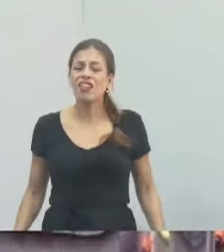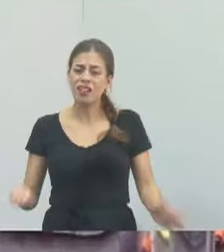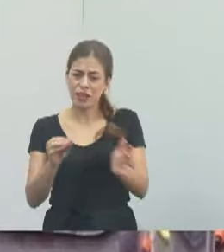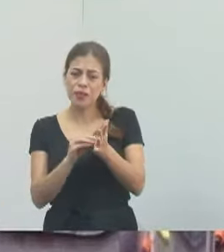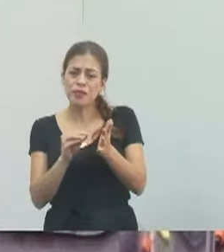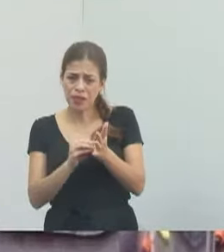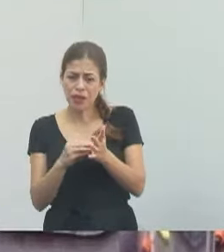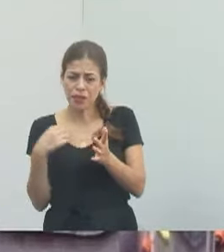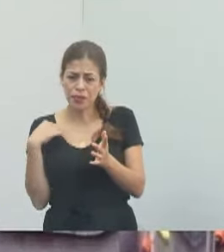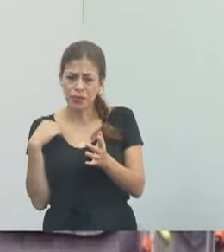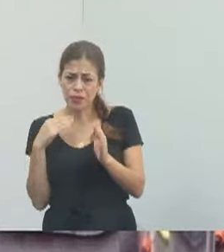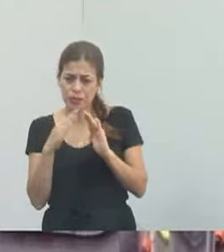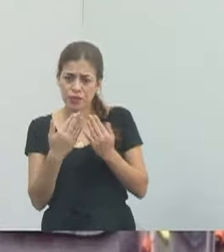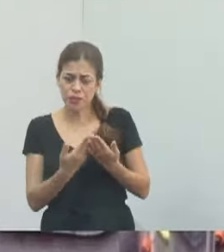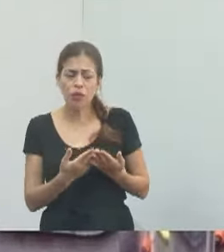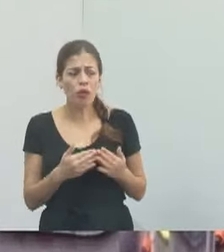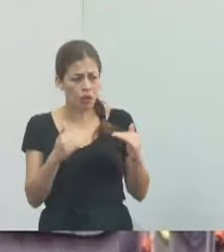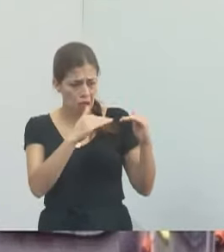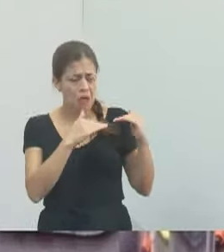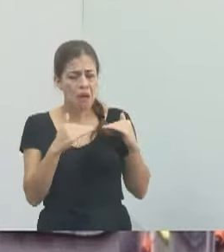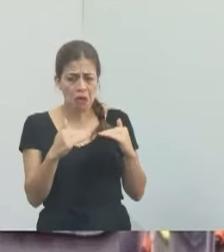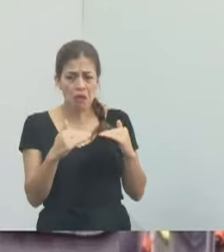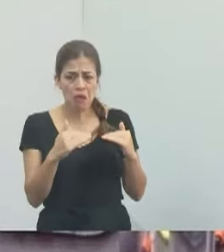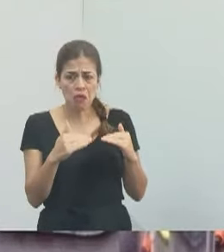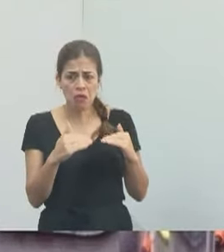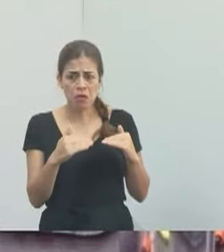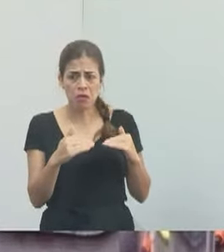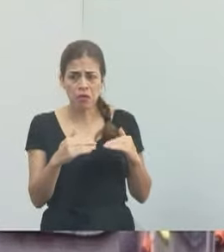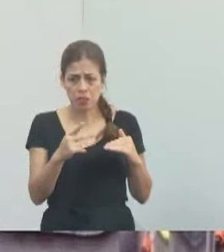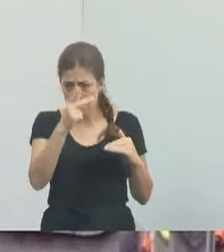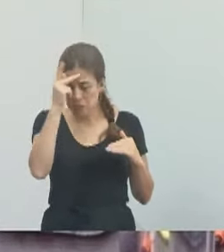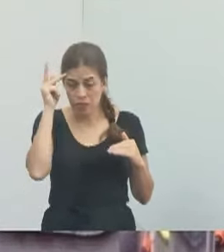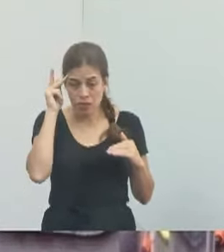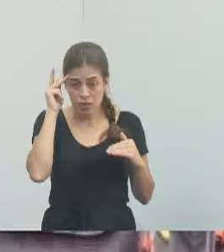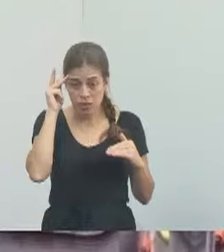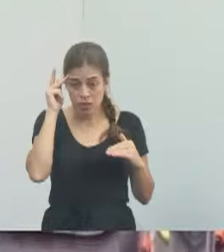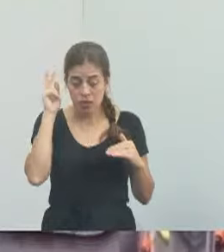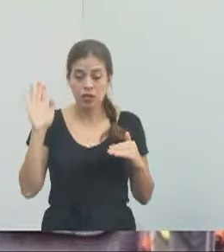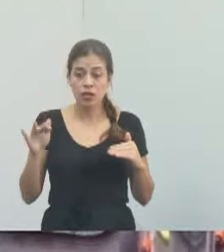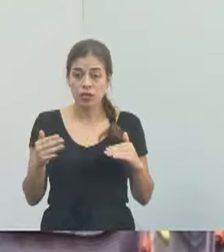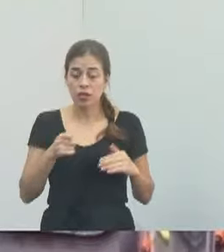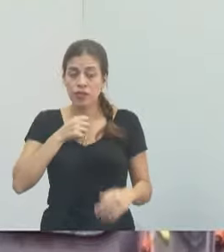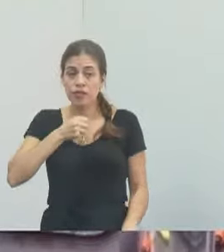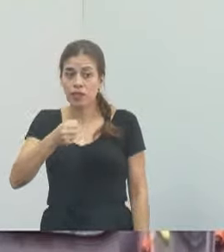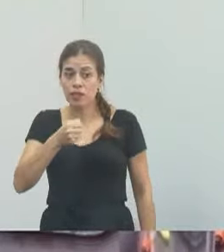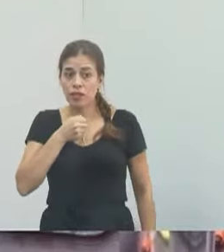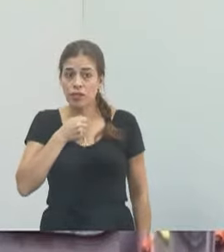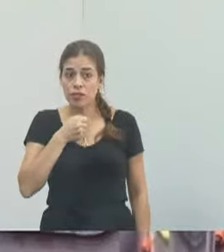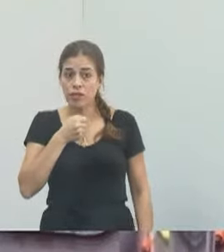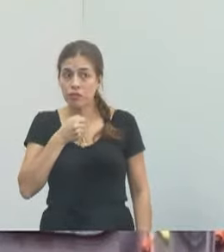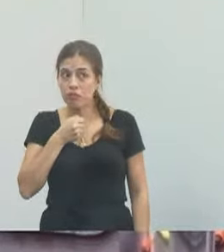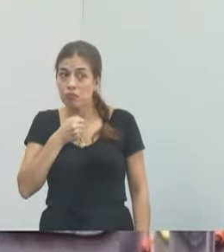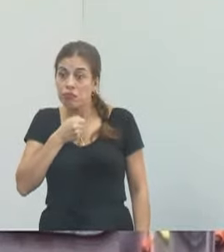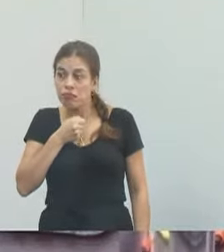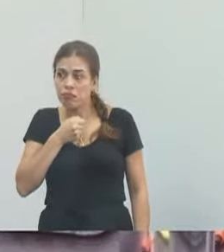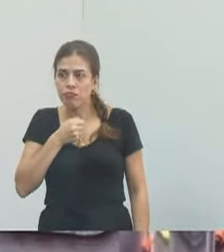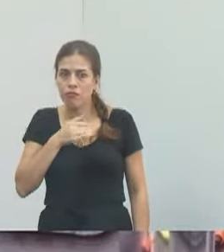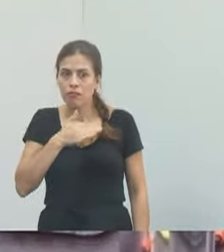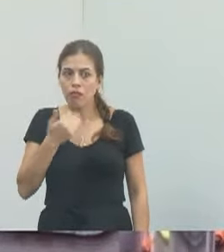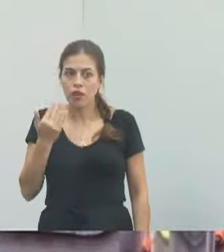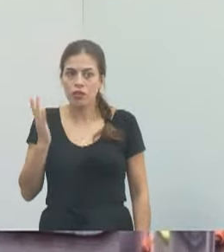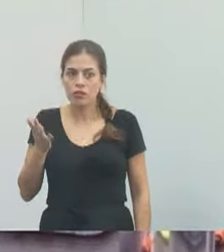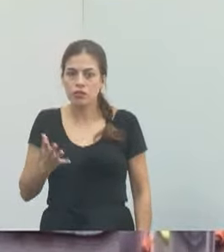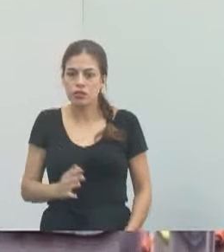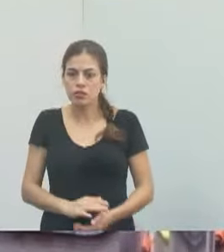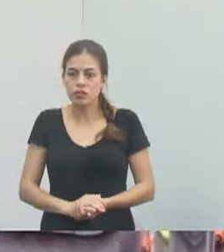uniforme concordo o rapaz que deu entrevista coitado até faleceu da entrevista so uniforme mas dizer que